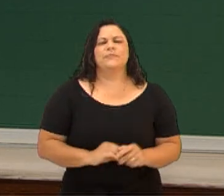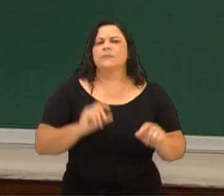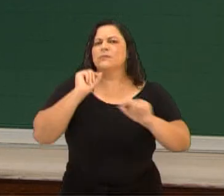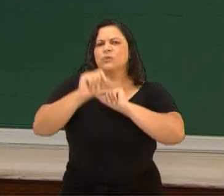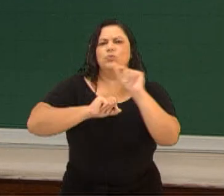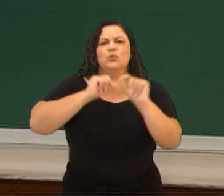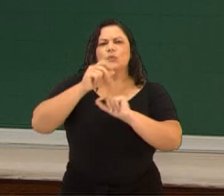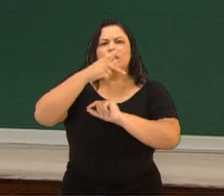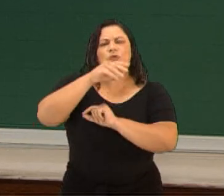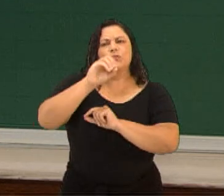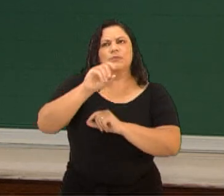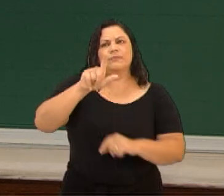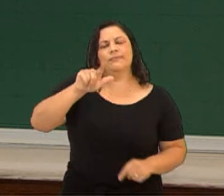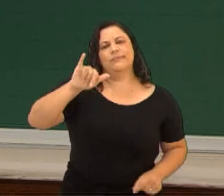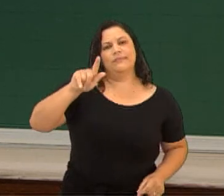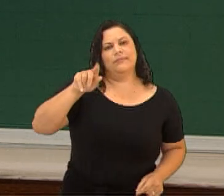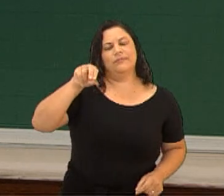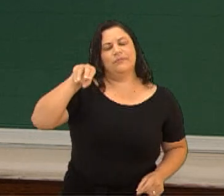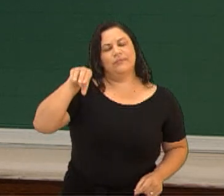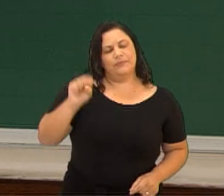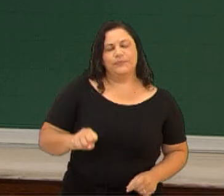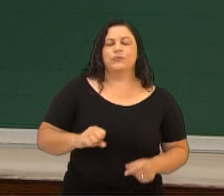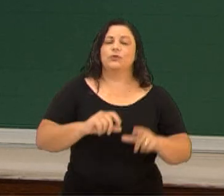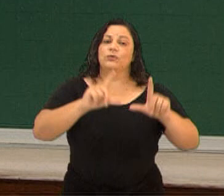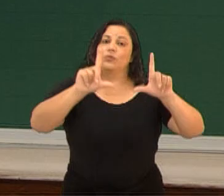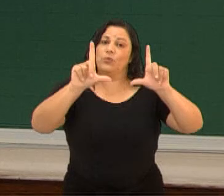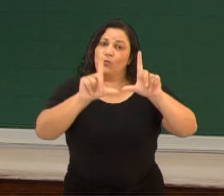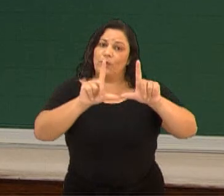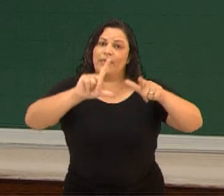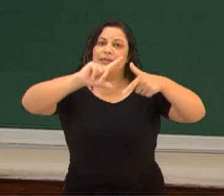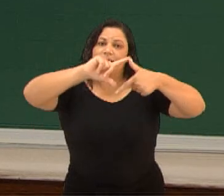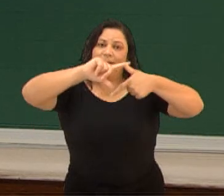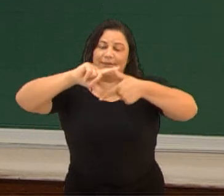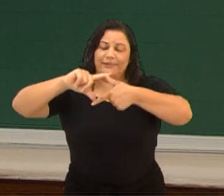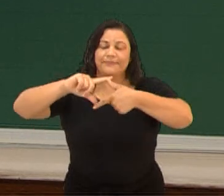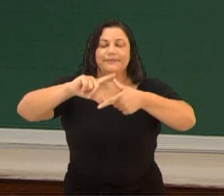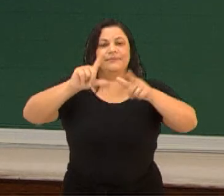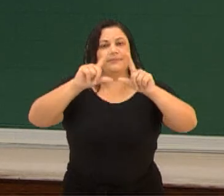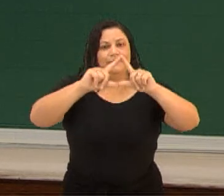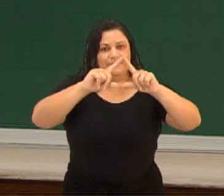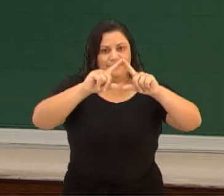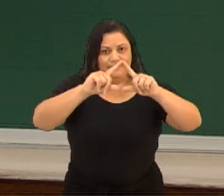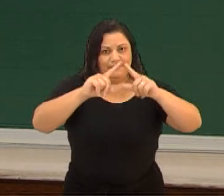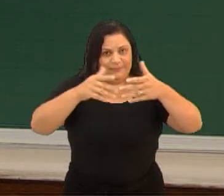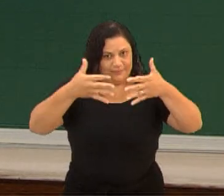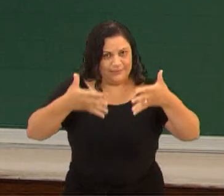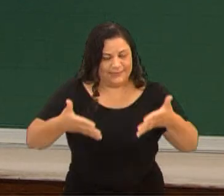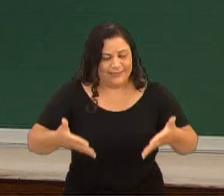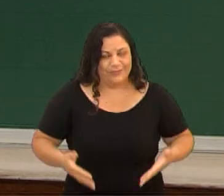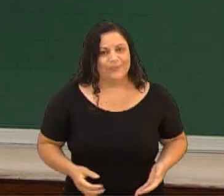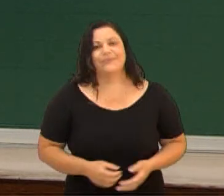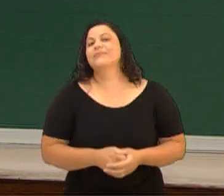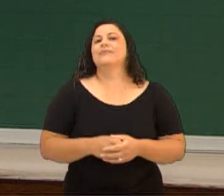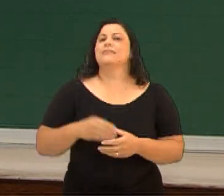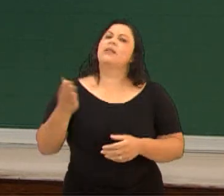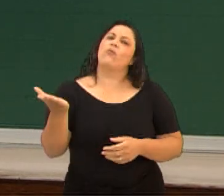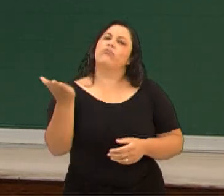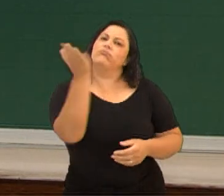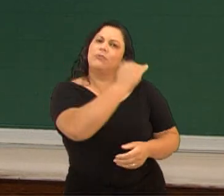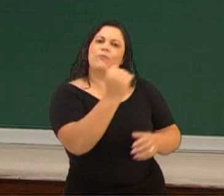os polígonos que nós vamos trabalhar? Quadrado, retângulo e triângulo, certinho? Então, vamos juntos com a